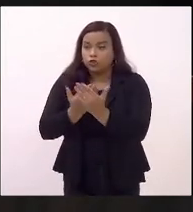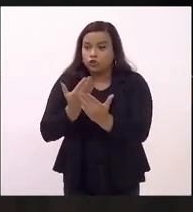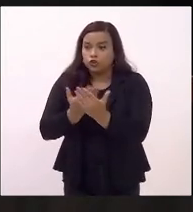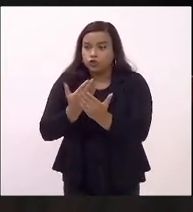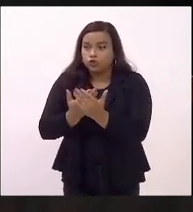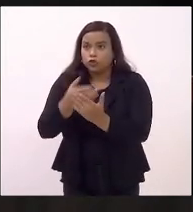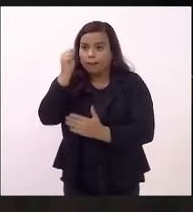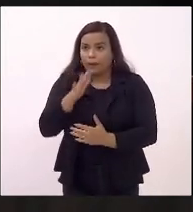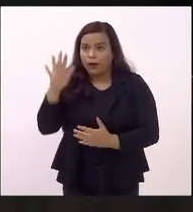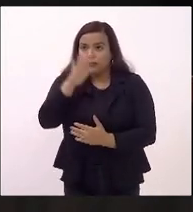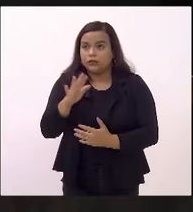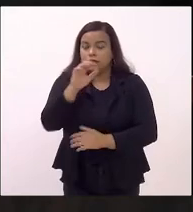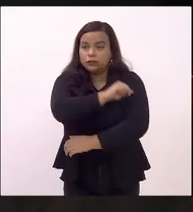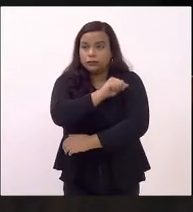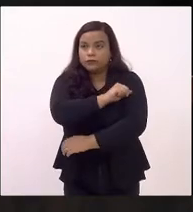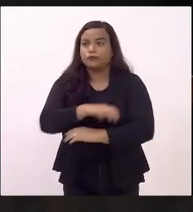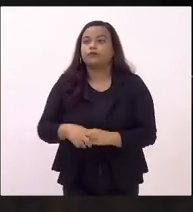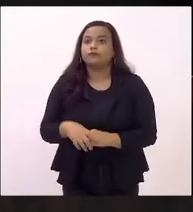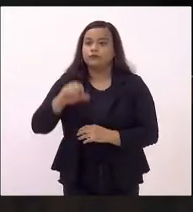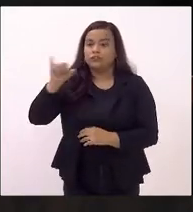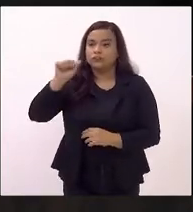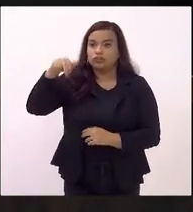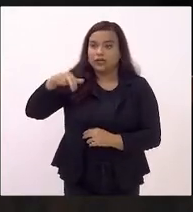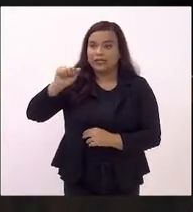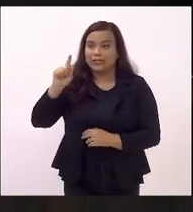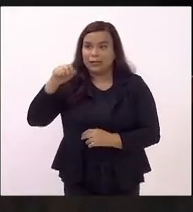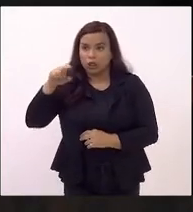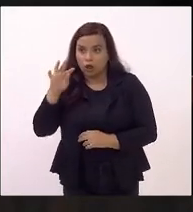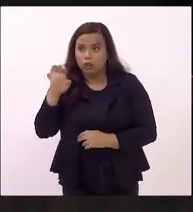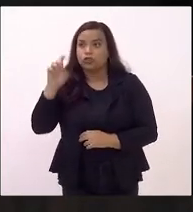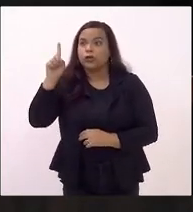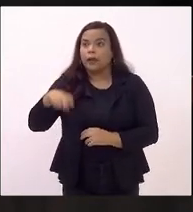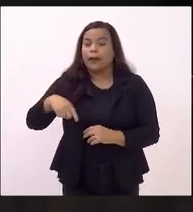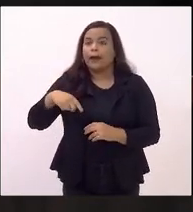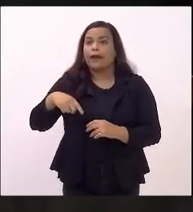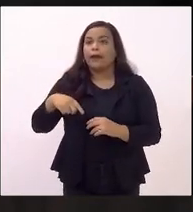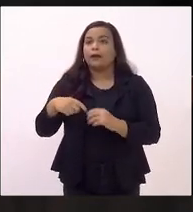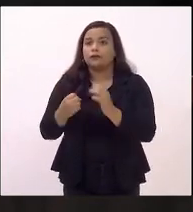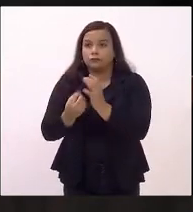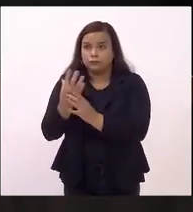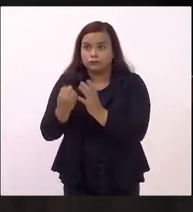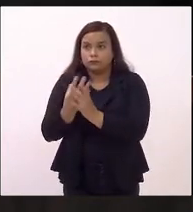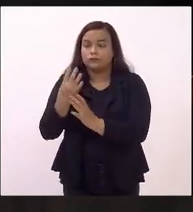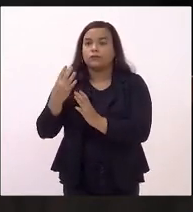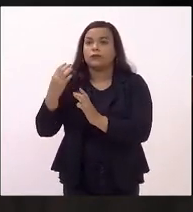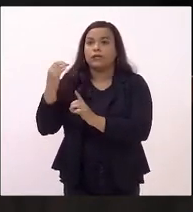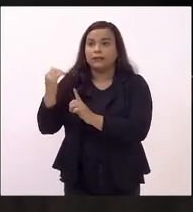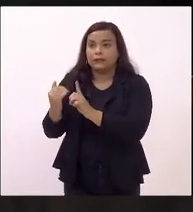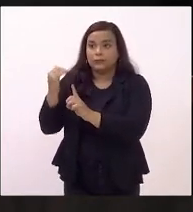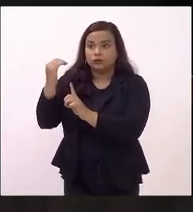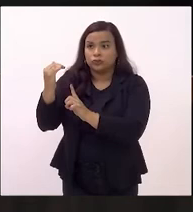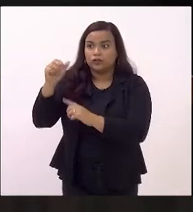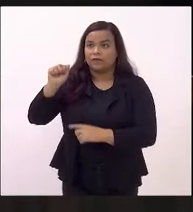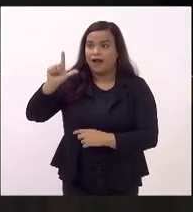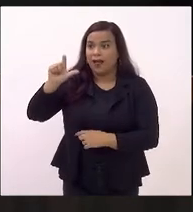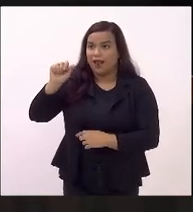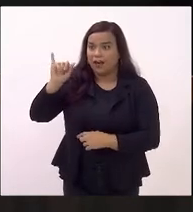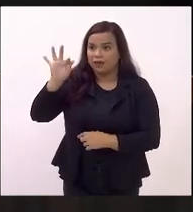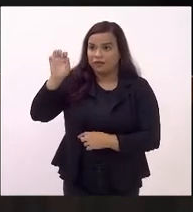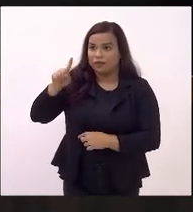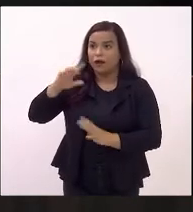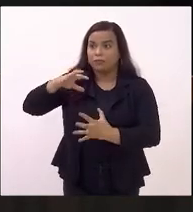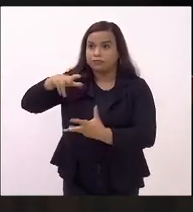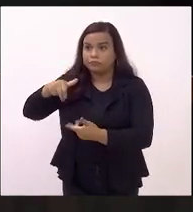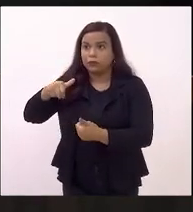Brasileiros, Jana Gnode, produtora executiva do Alaifá Mundo, Rafael Araújo,